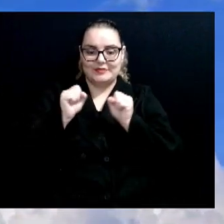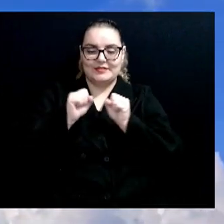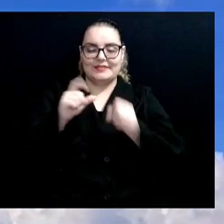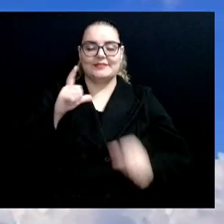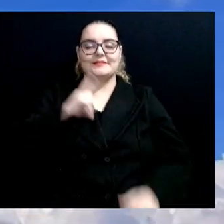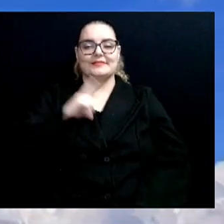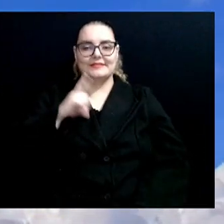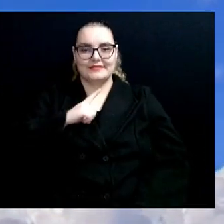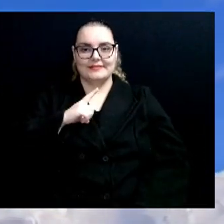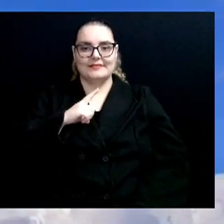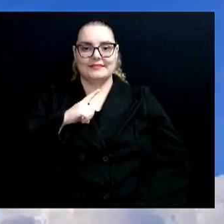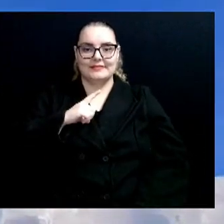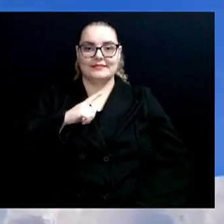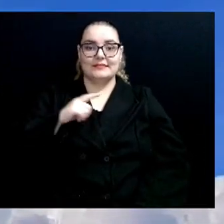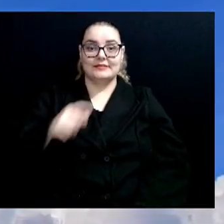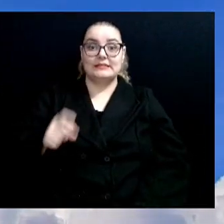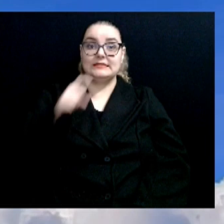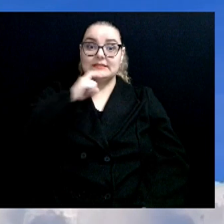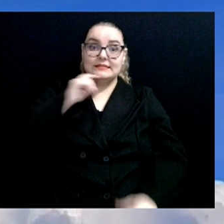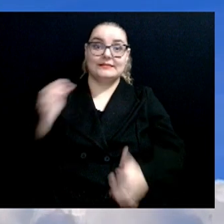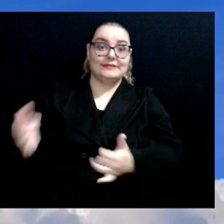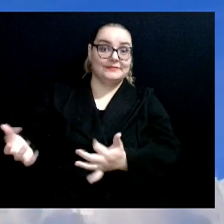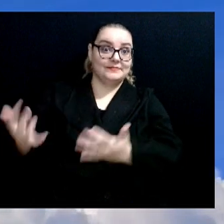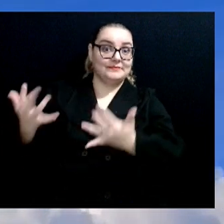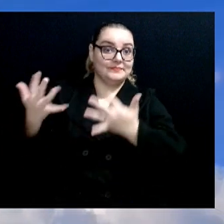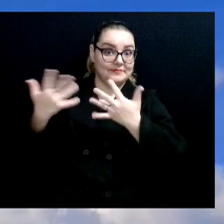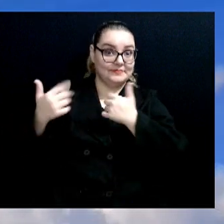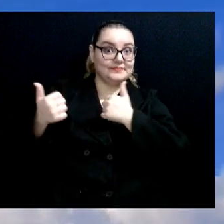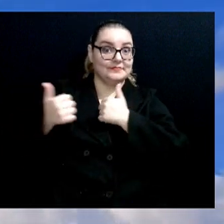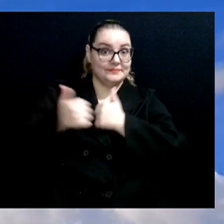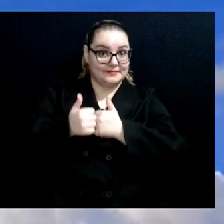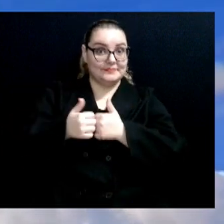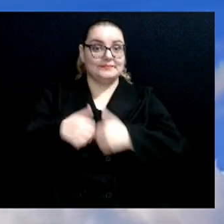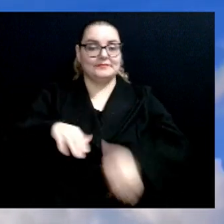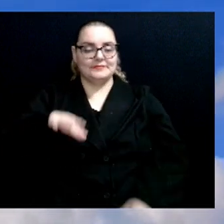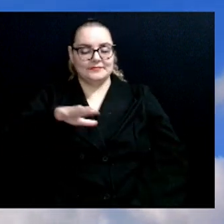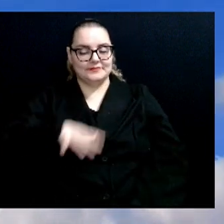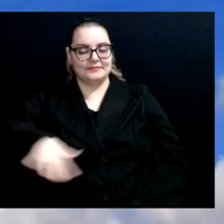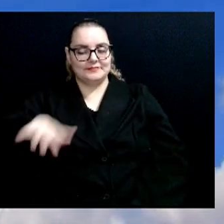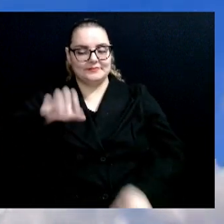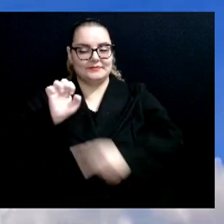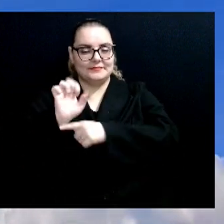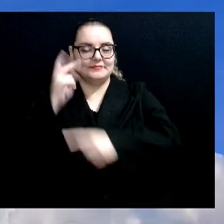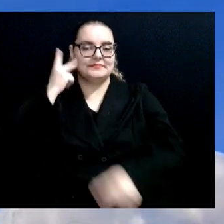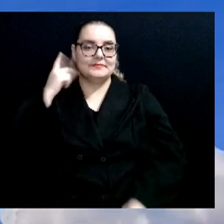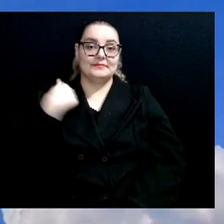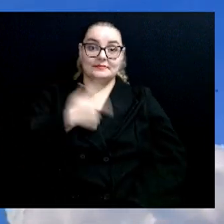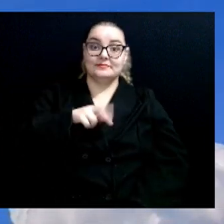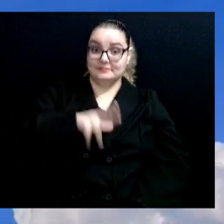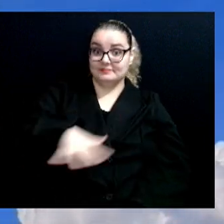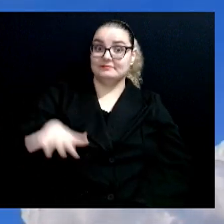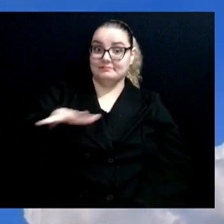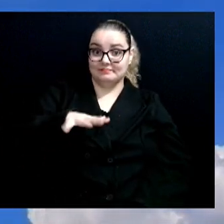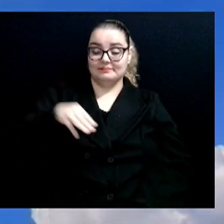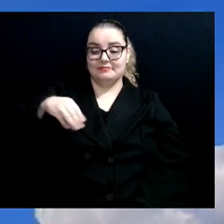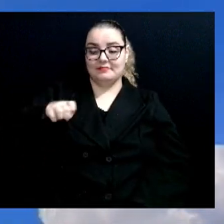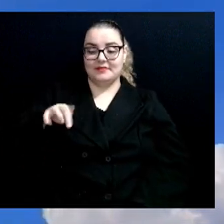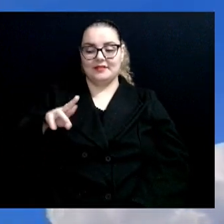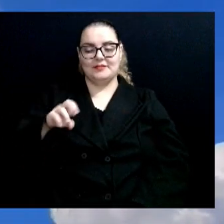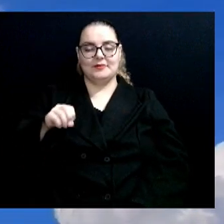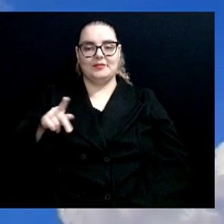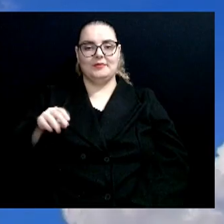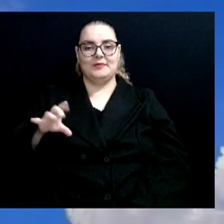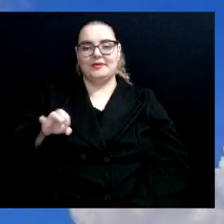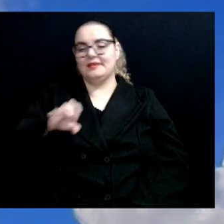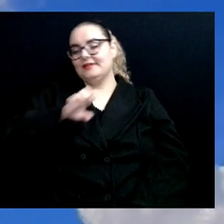frente fria que já se aproximou de São Paulo e aqui da nossa região da metrópole. Um ótimo dia para você, mesmo